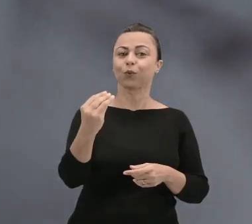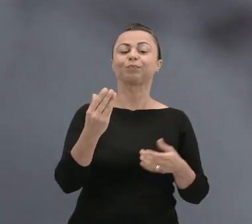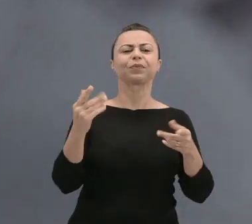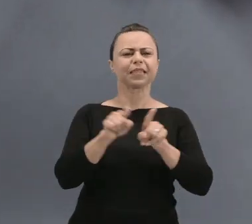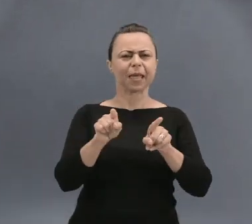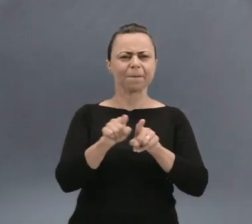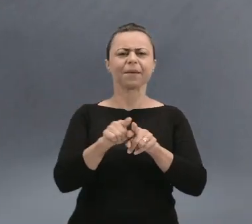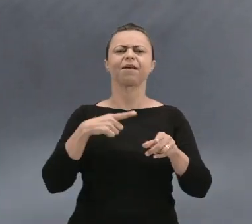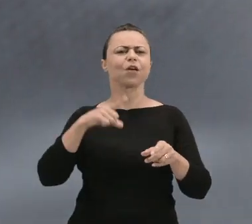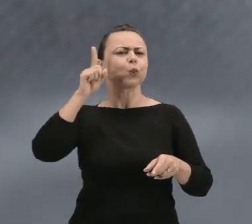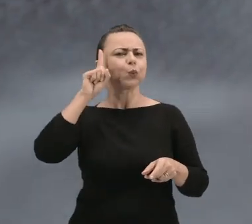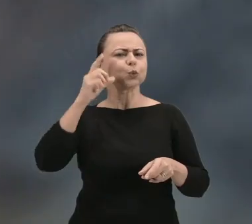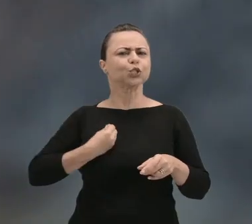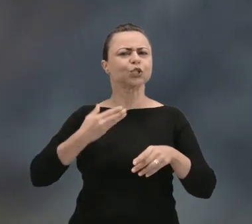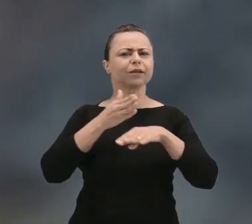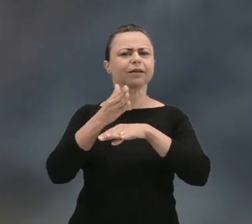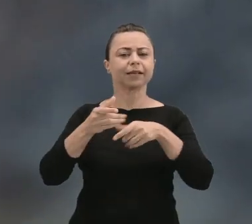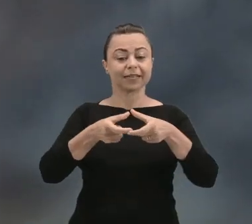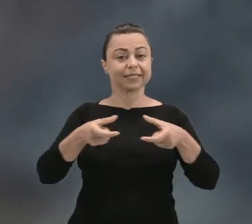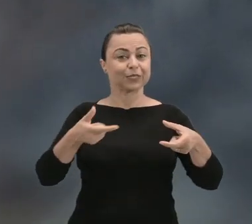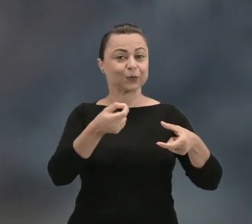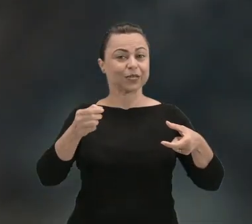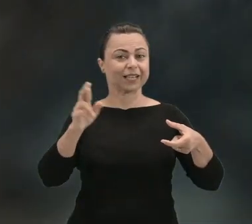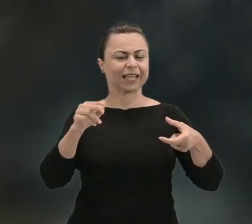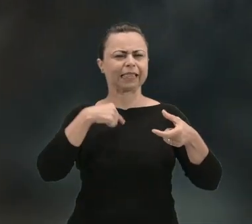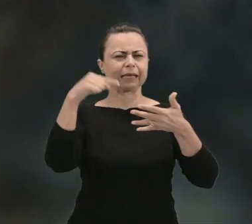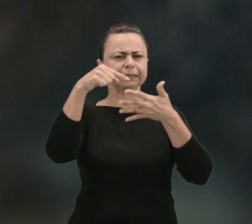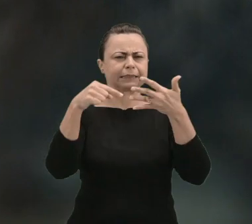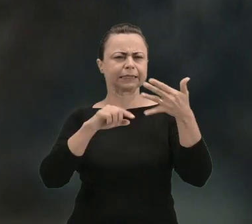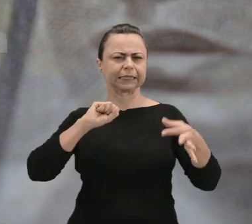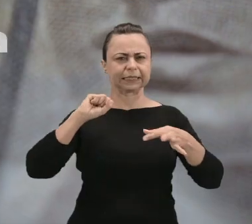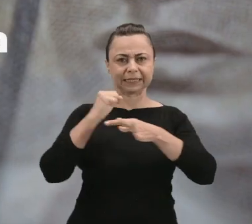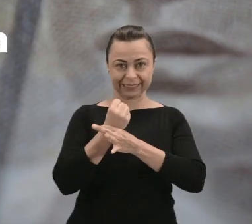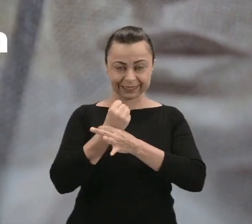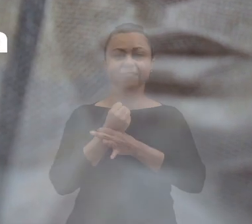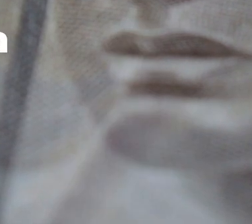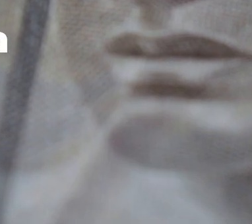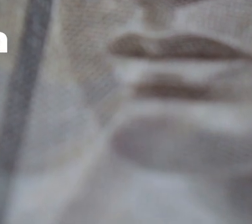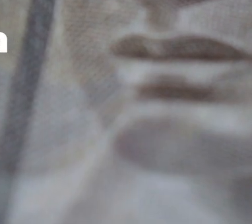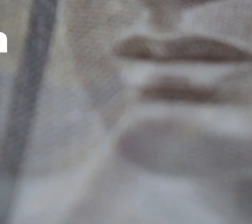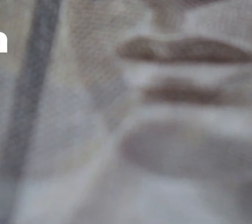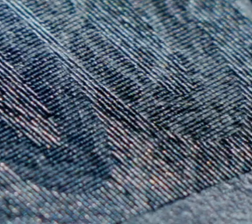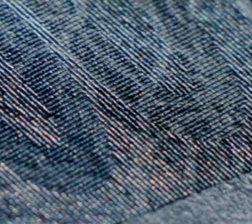Ele agora também vai fazer parte do dia a dia de vocês, nessa nova cédula que tem muitos itens de segurança.